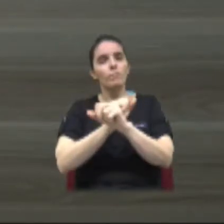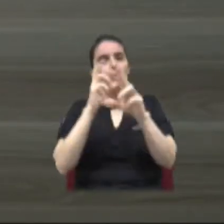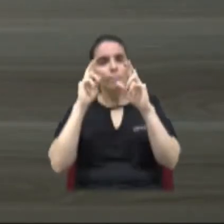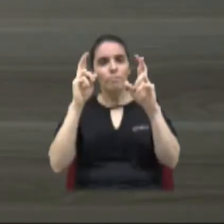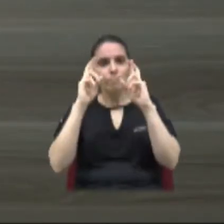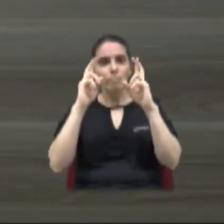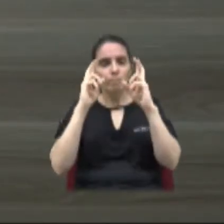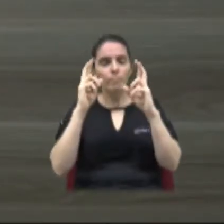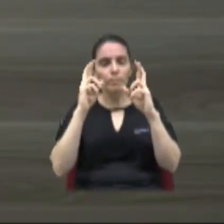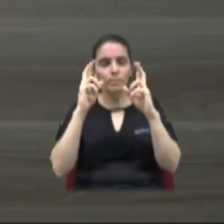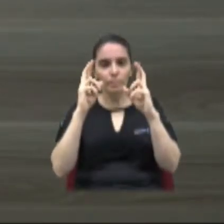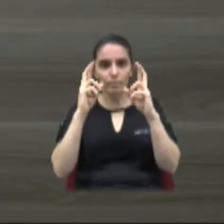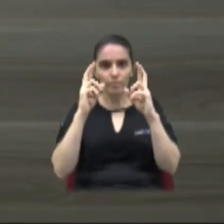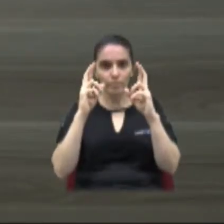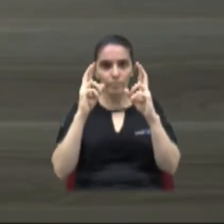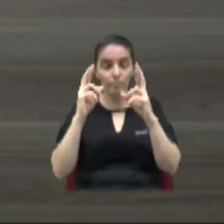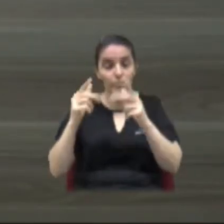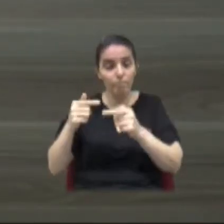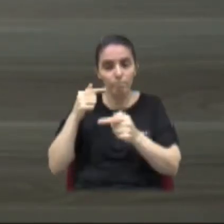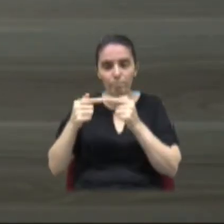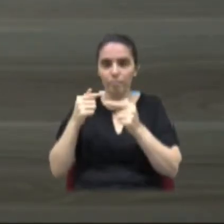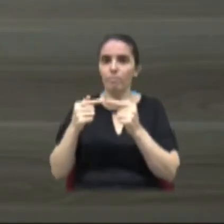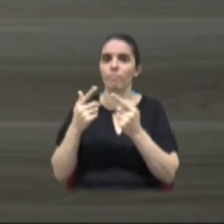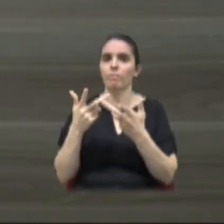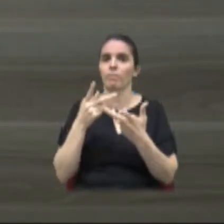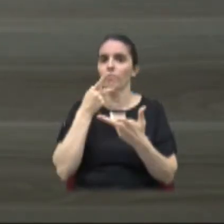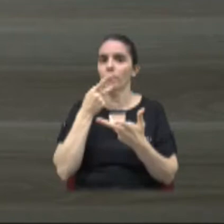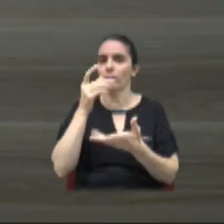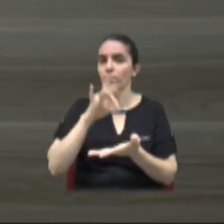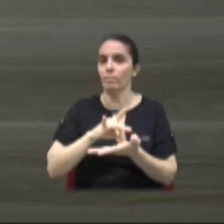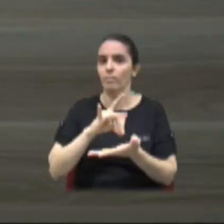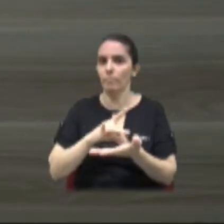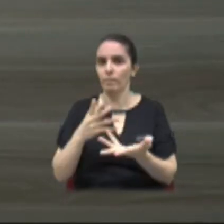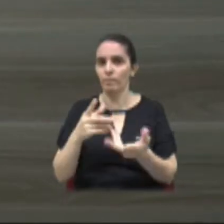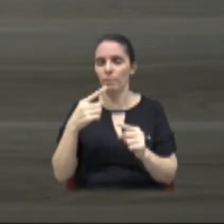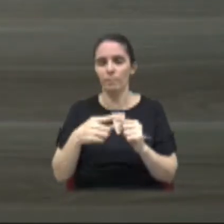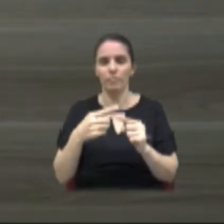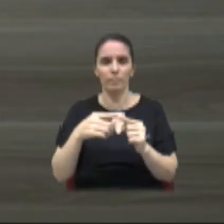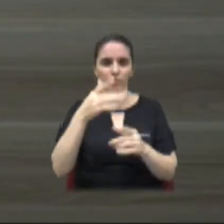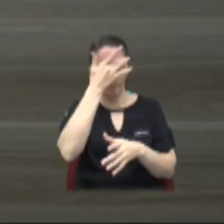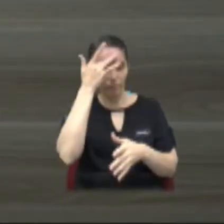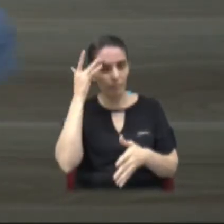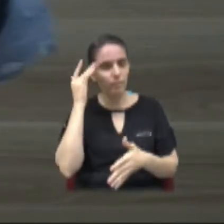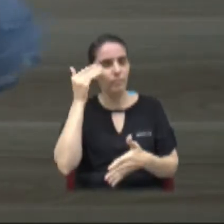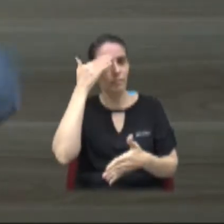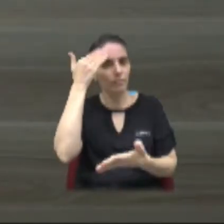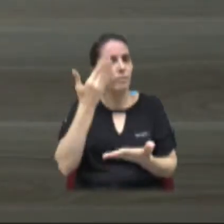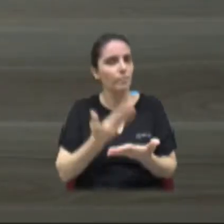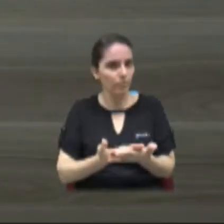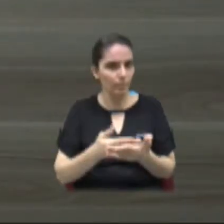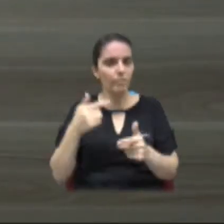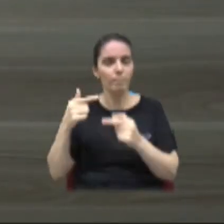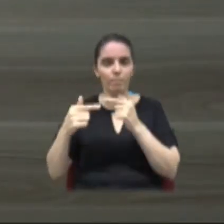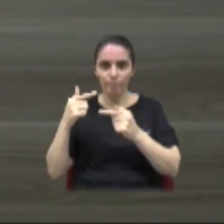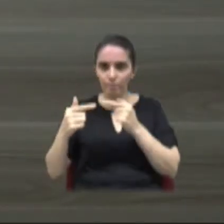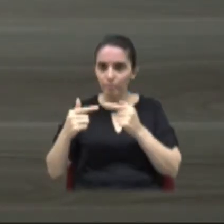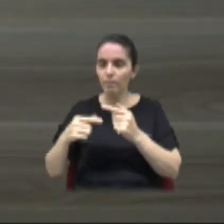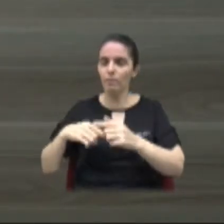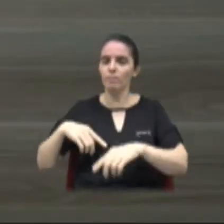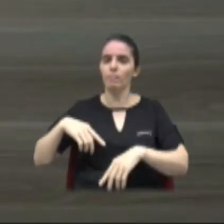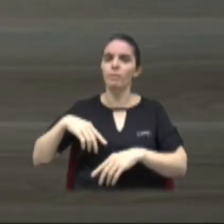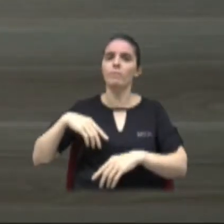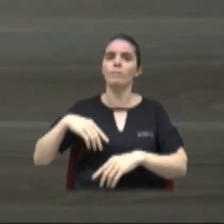vereador, acaba pagando o preço da gestão federal e do Estado. A gente não pode fazer